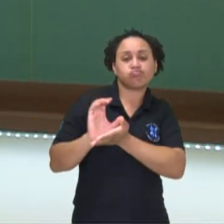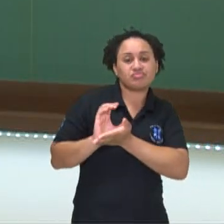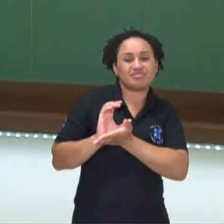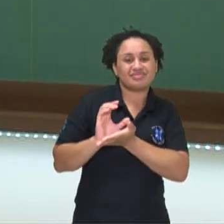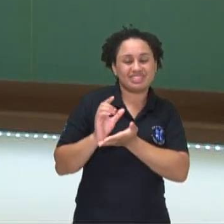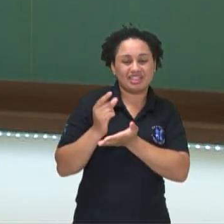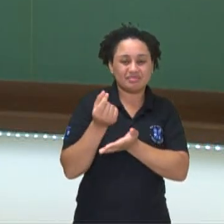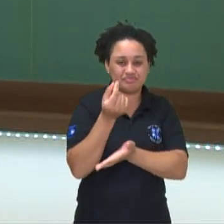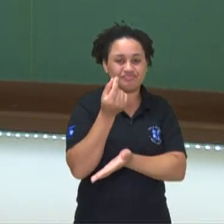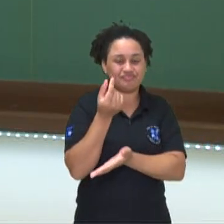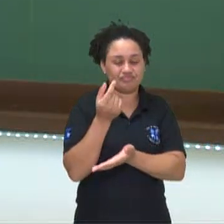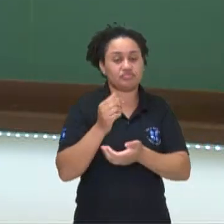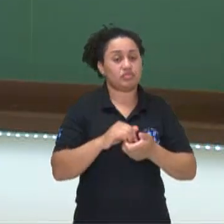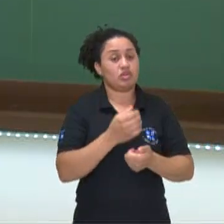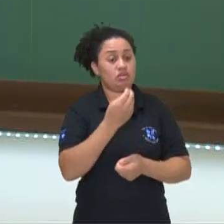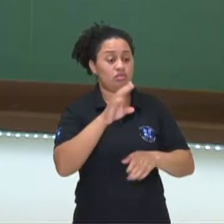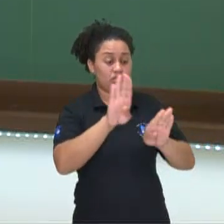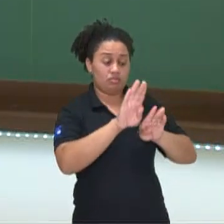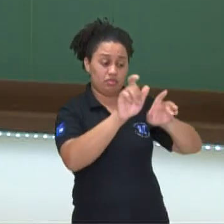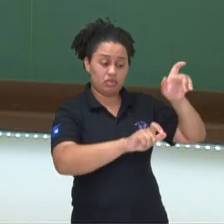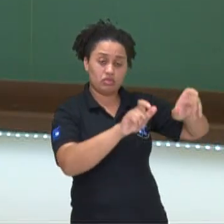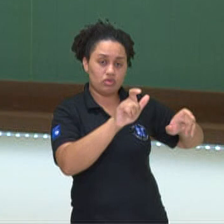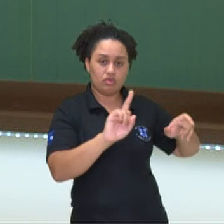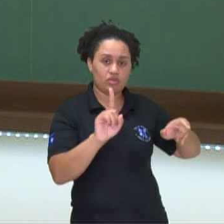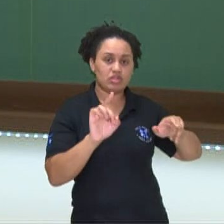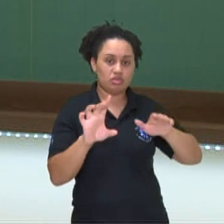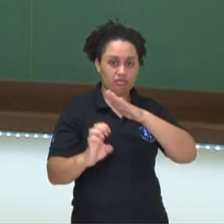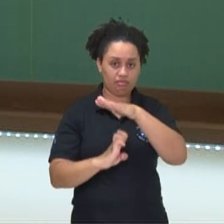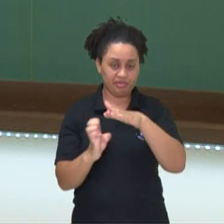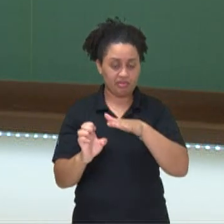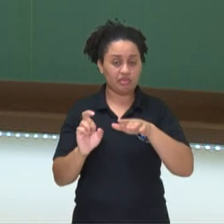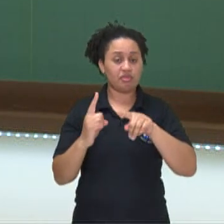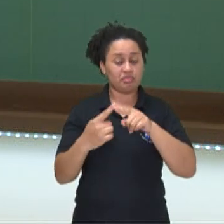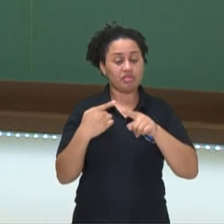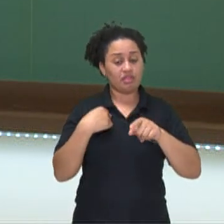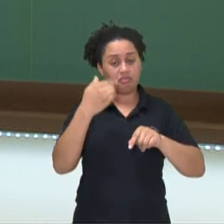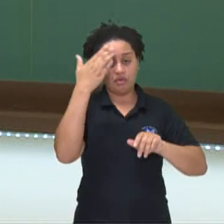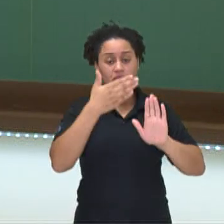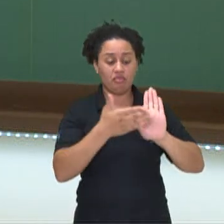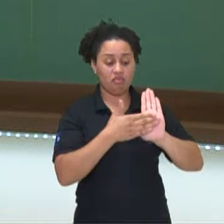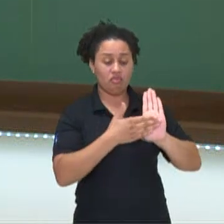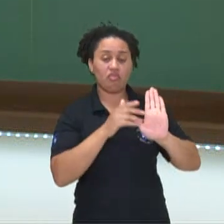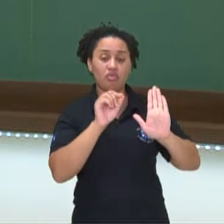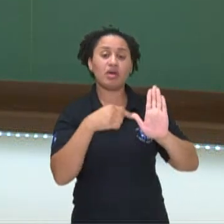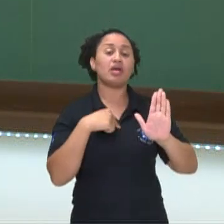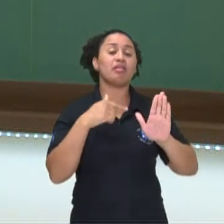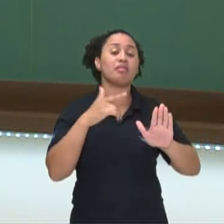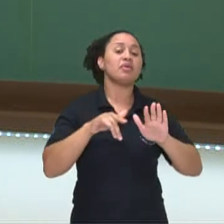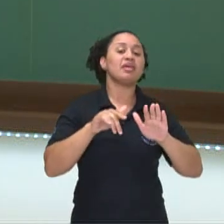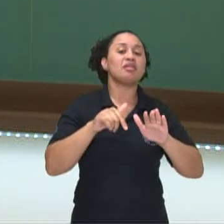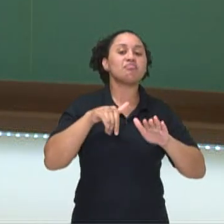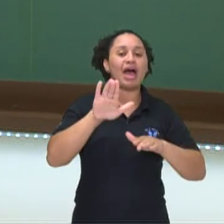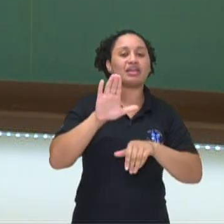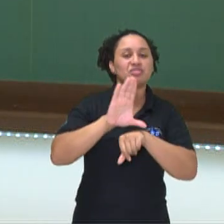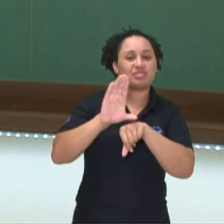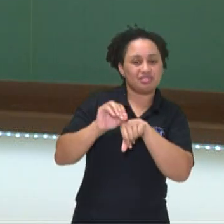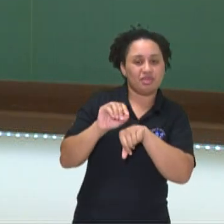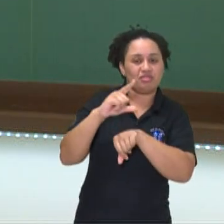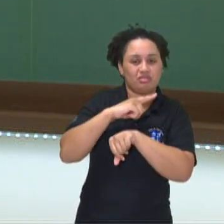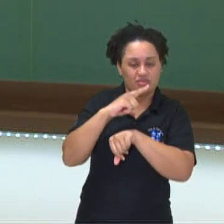até mesmo as pessoas, pois é comprovado que quanto maior for o nível de instrução dessas